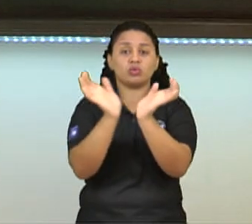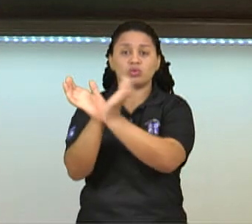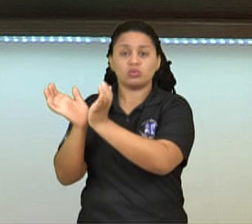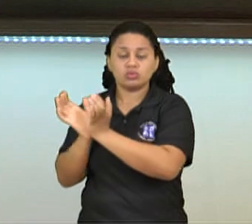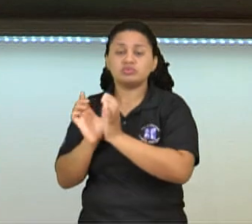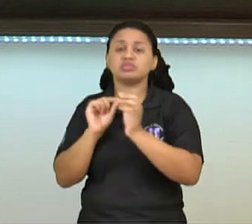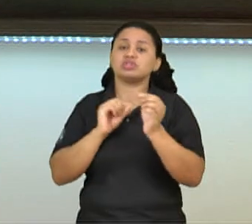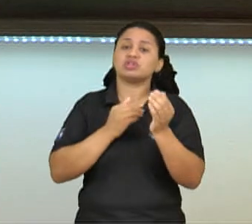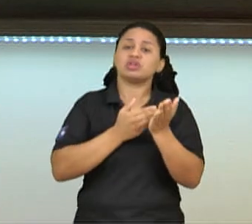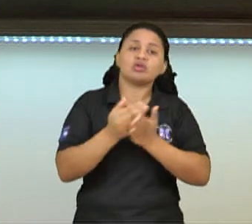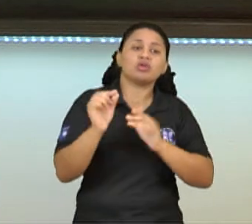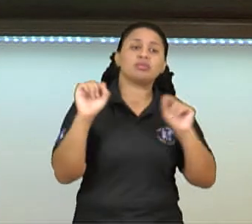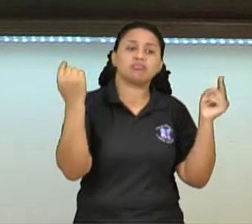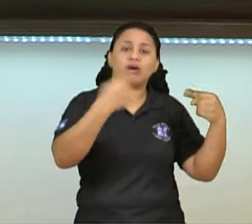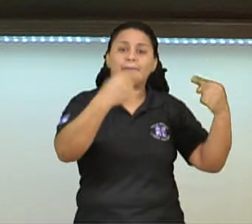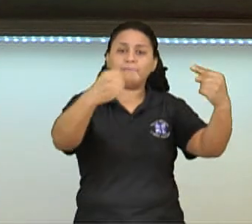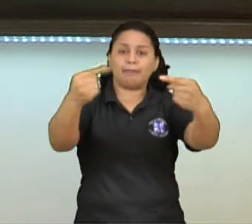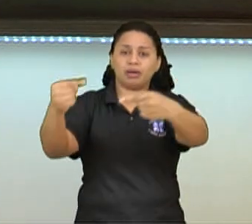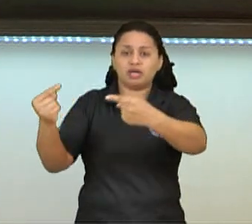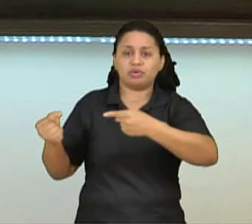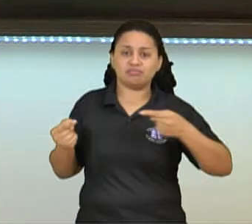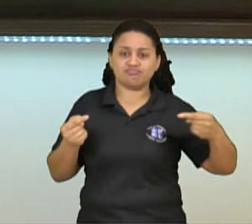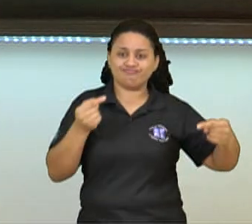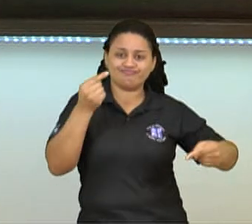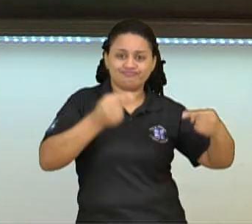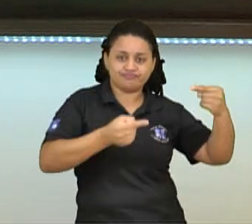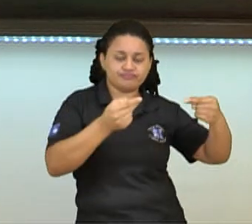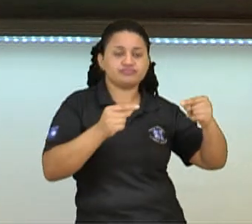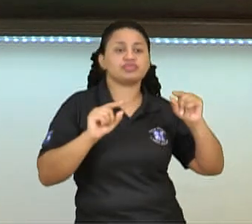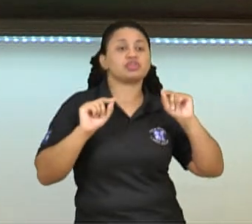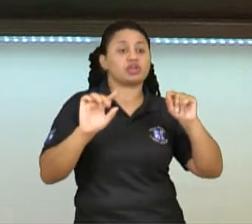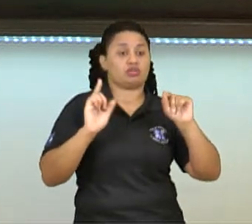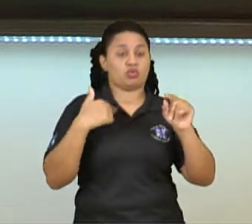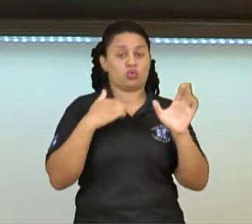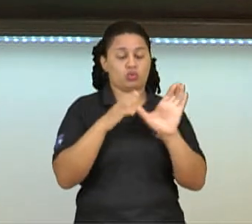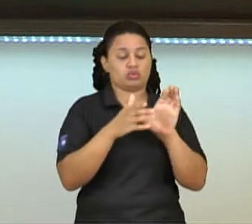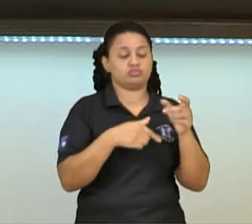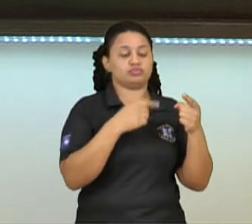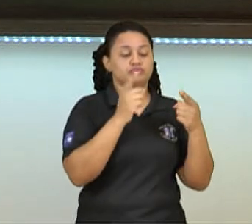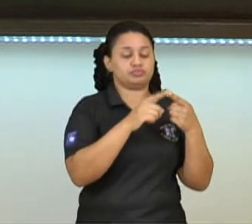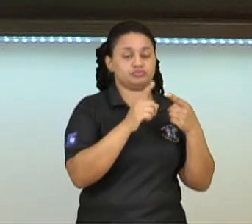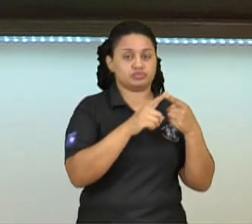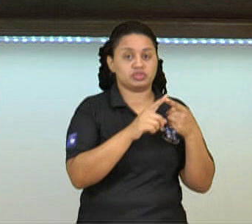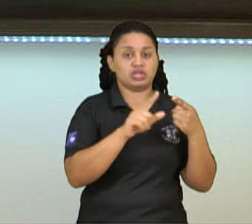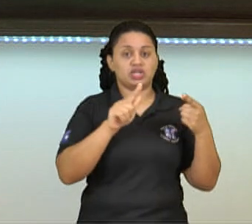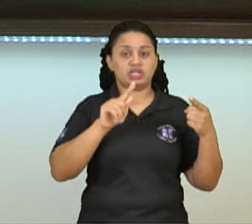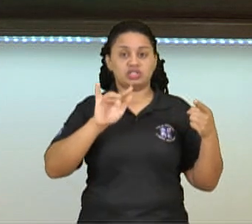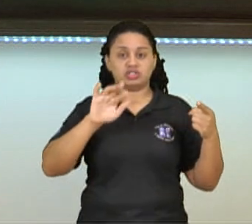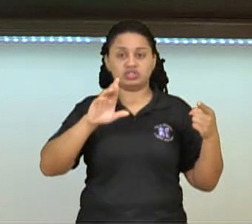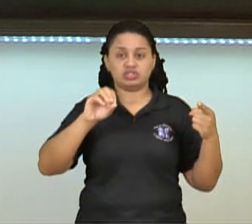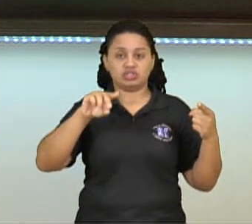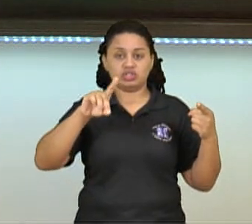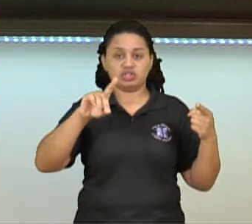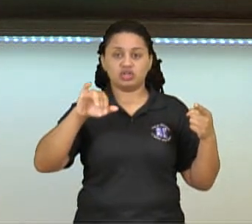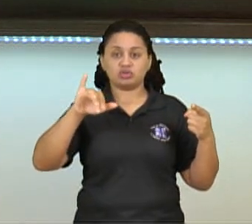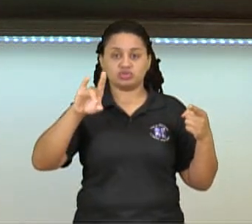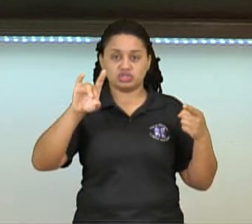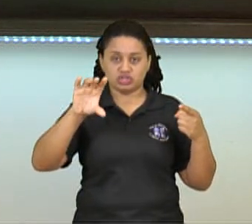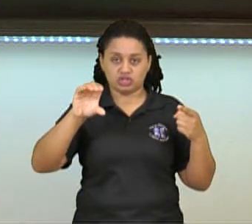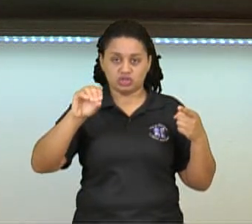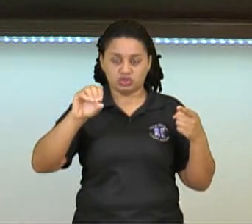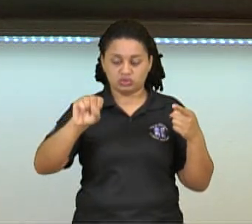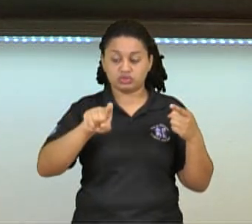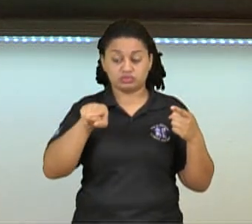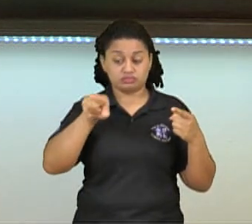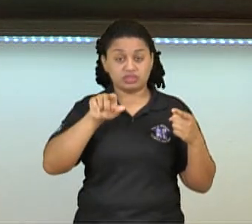eles vão querer também coisas diferentes. Olha quais são esses grupos. Os girondinos, que sentavam-se à direita,